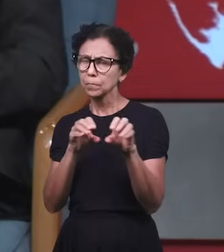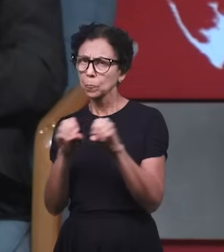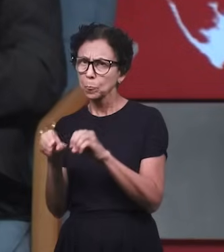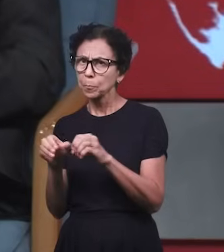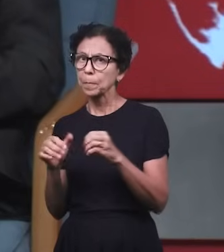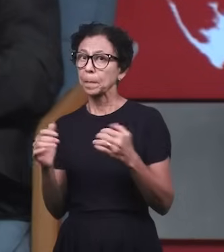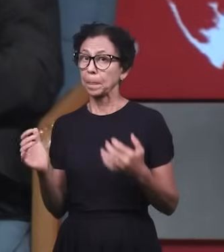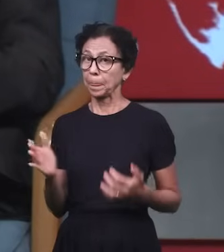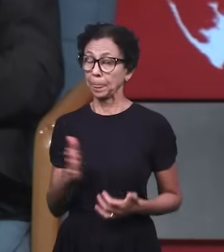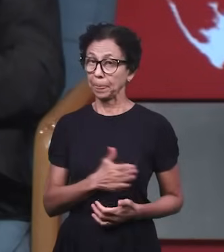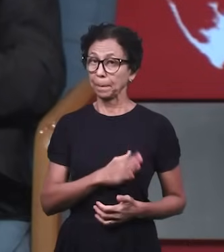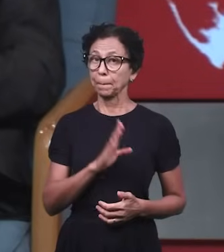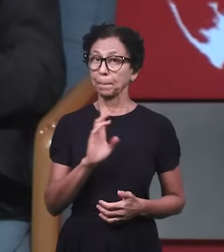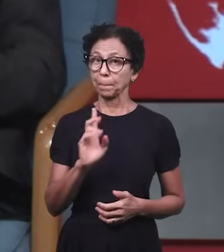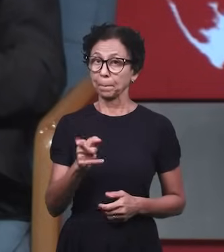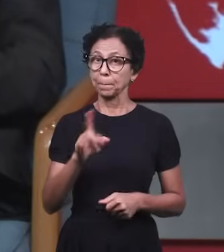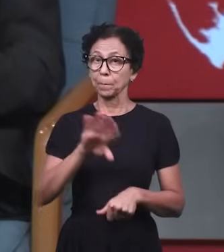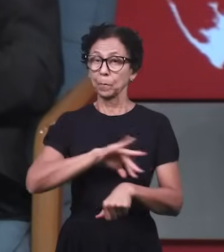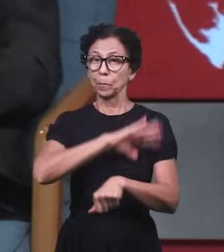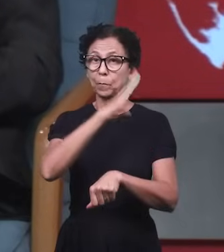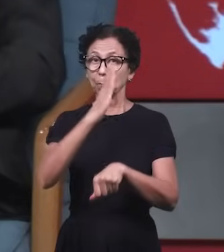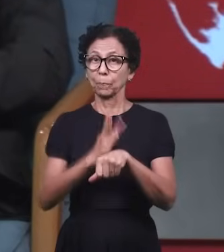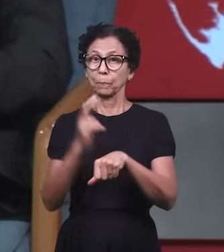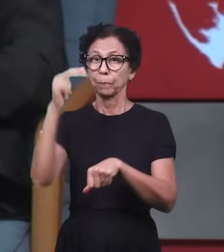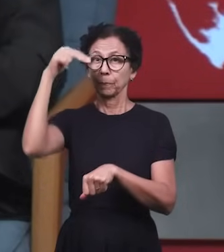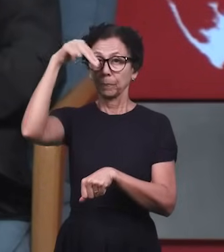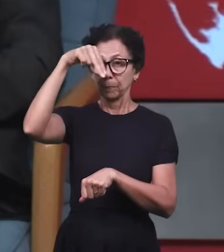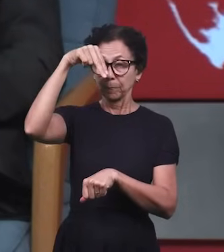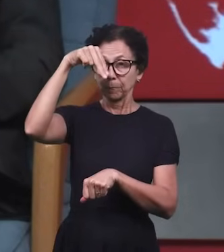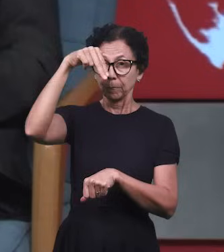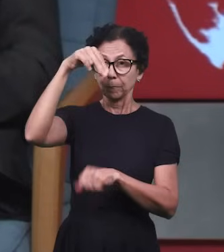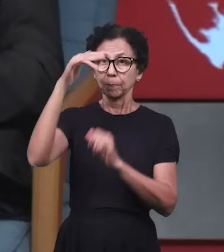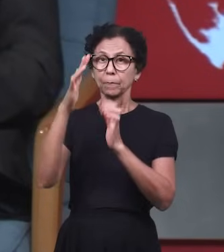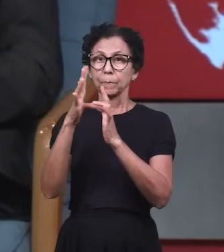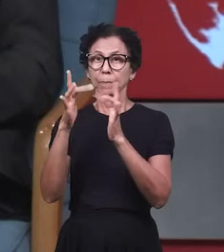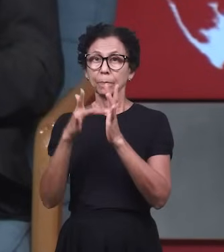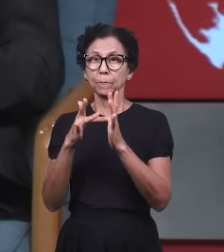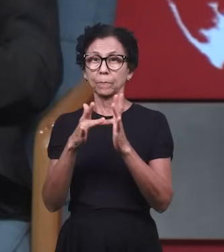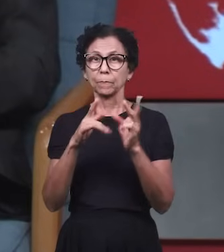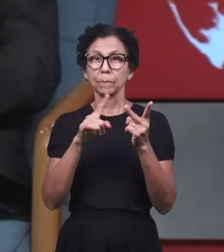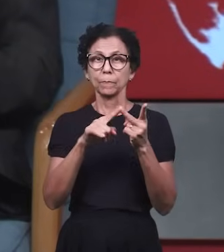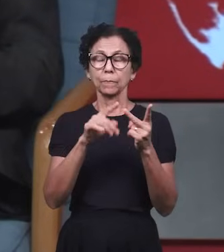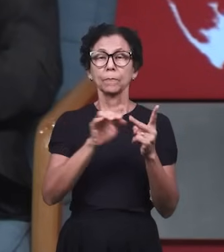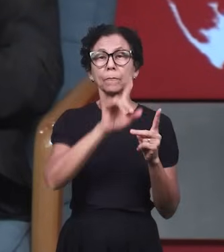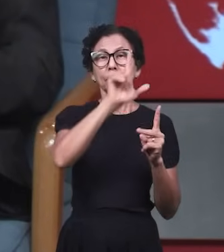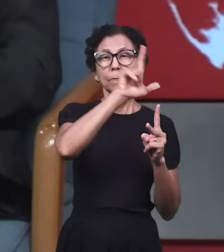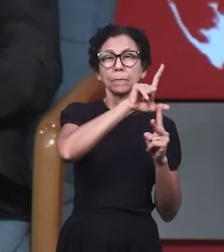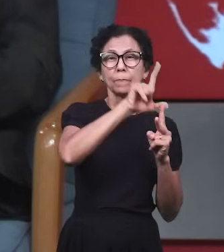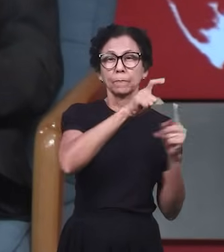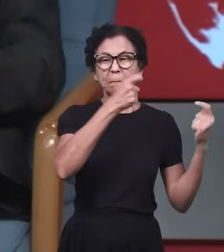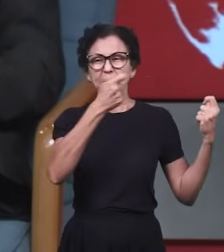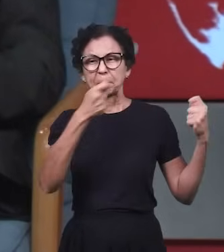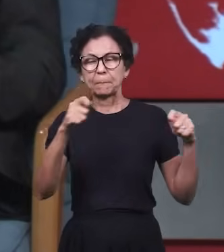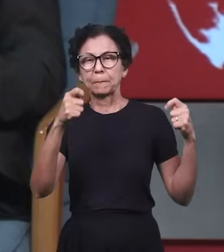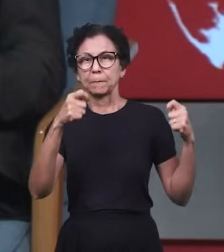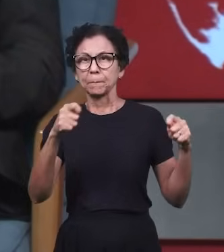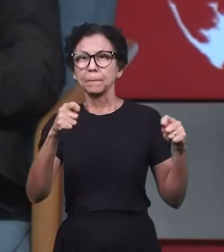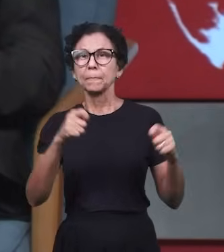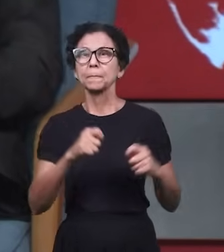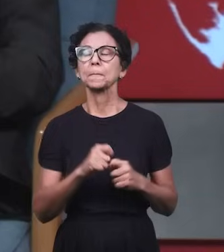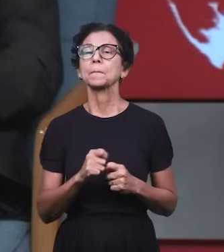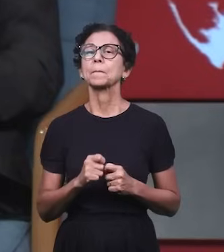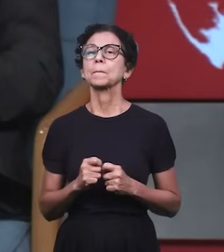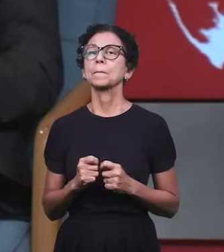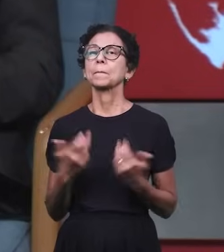a igreja seria provada. A igreja seria provada dessa forma, não é? Tudo ali que acontece com ele ali